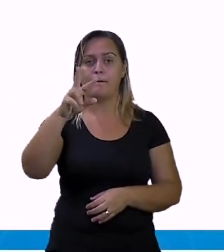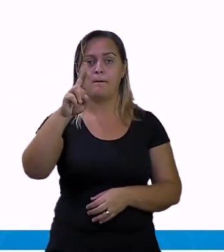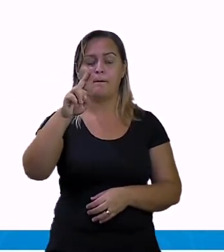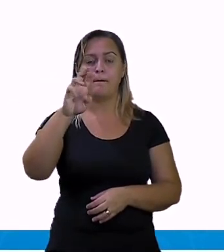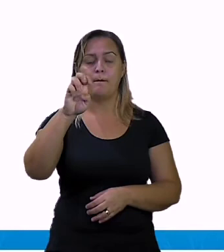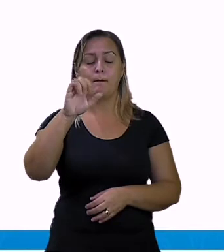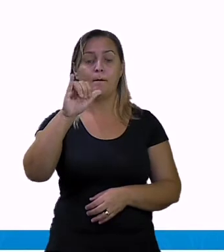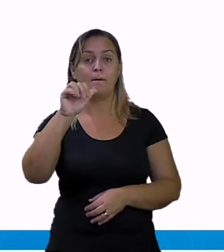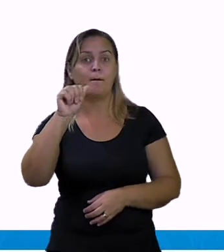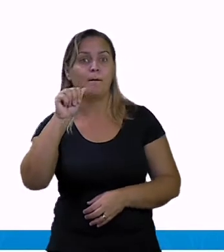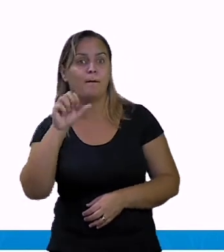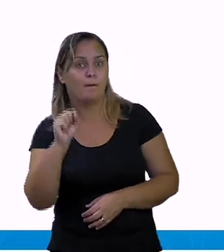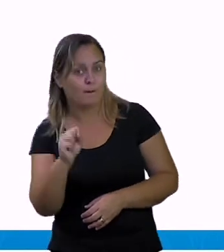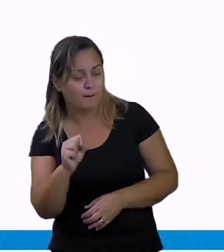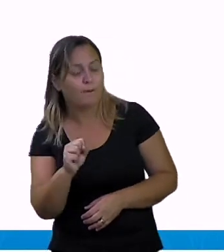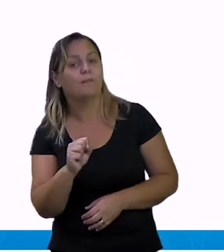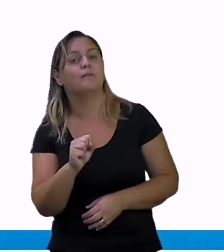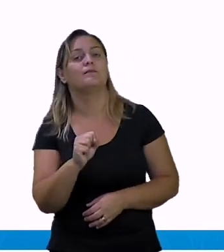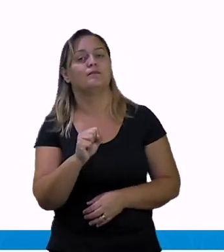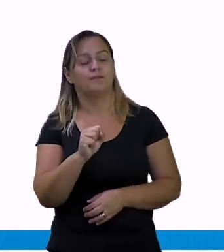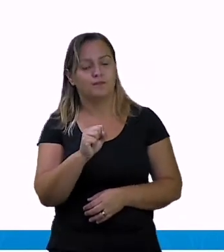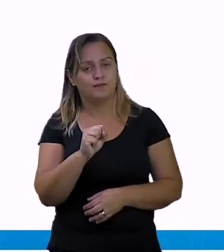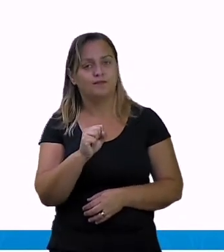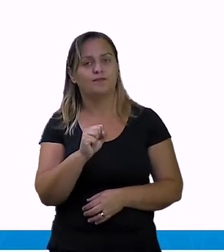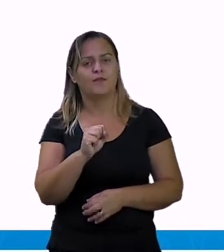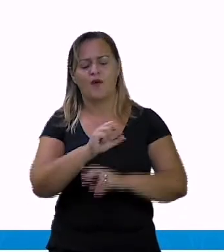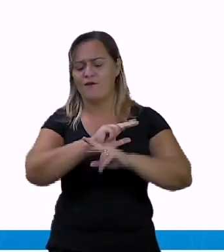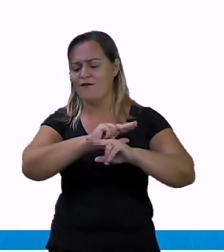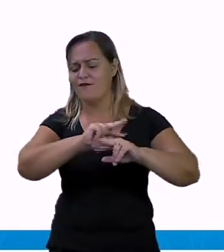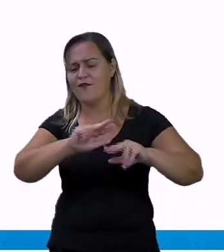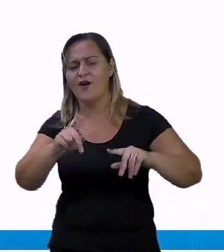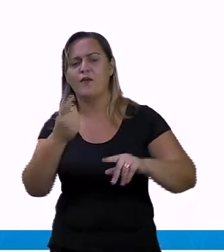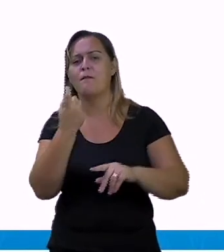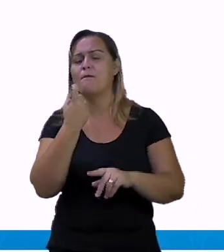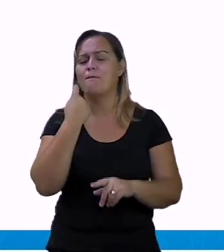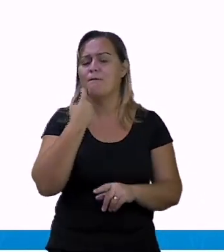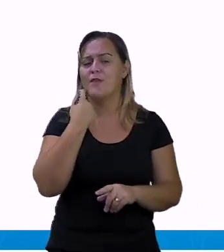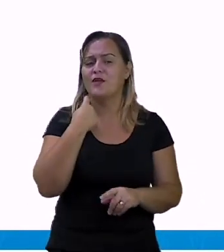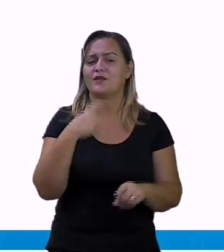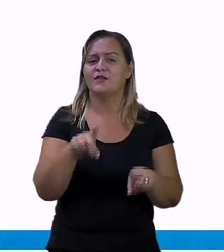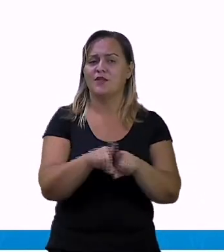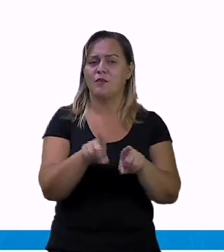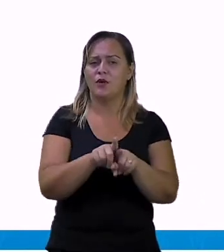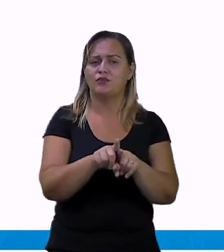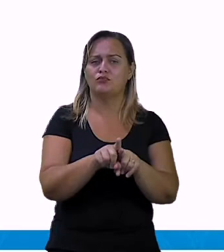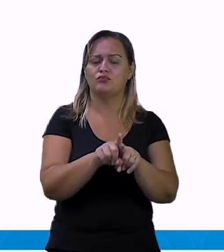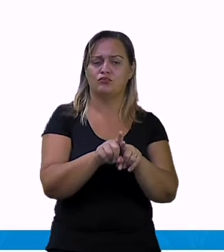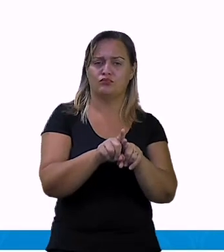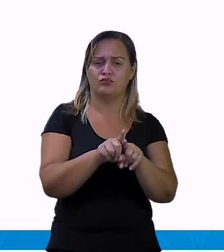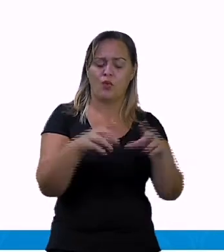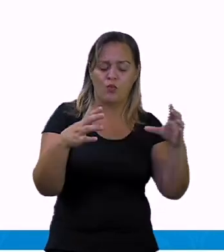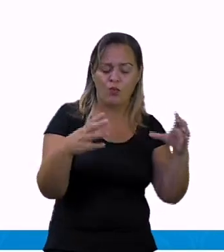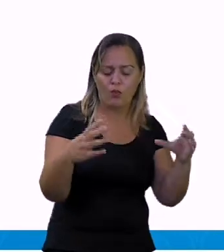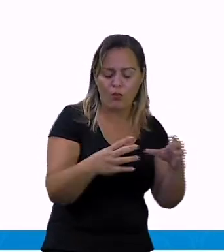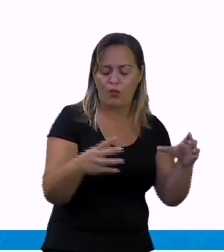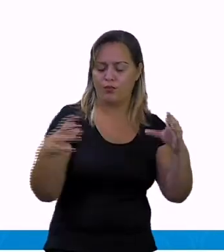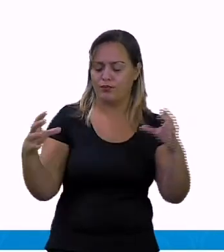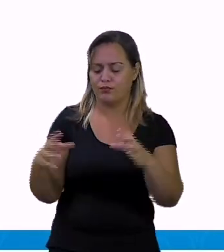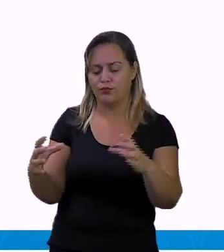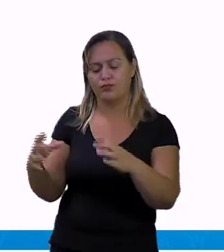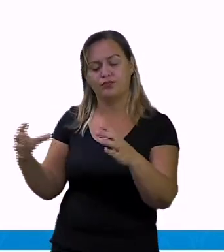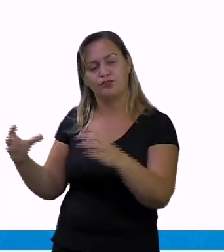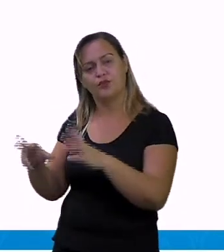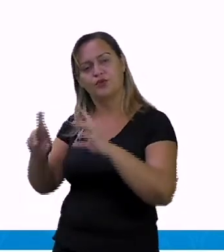feiticeiras. Legal de entender isso, não é mesmo? Então, nós temos peixes que são cartilaginosos, peixes que